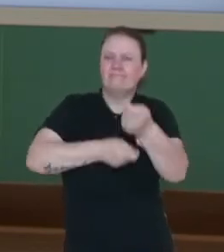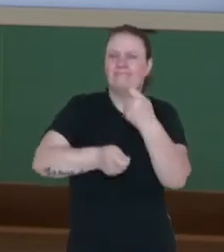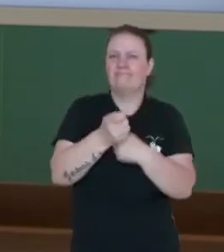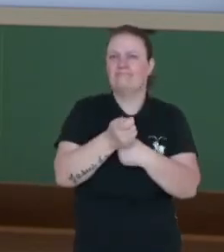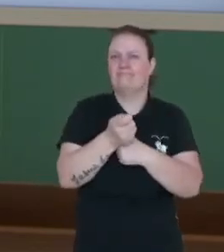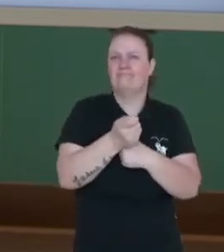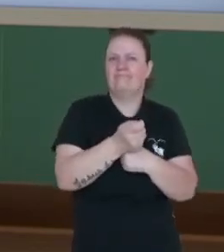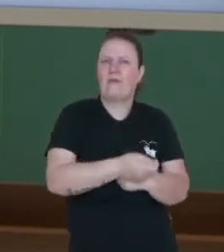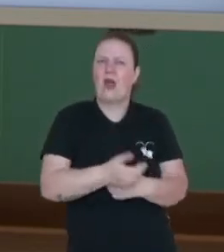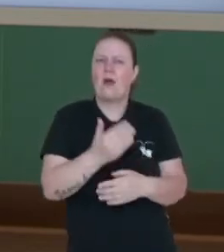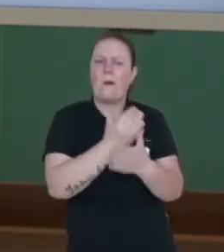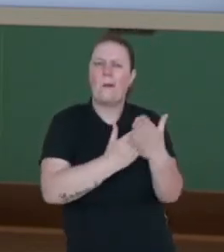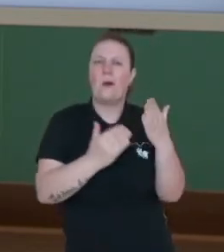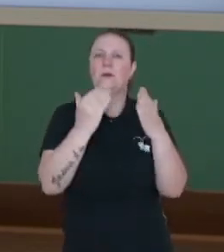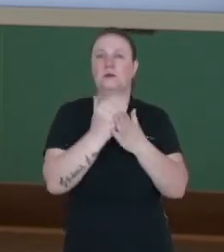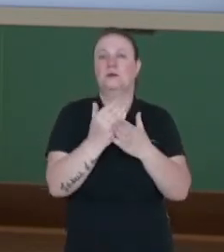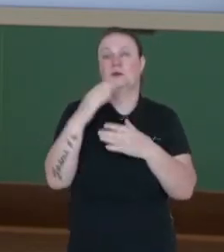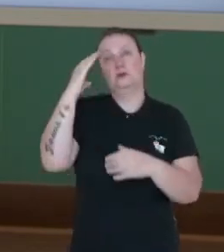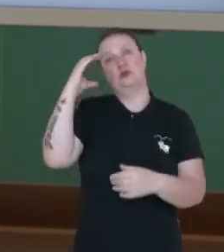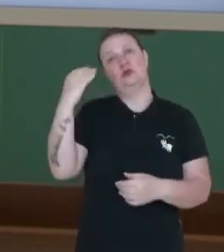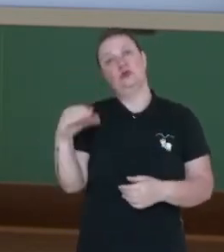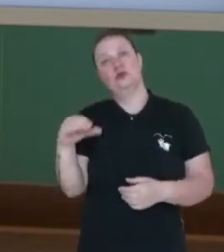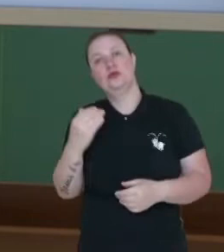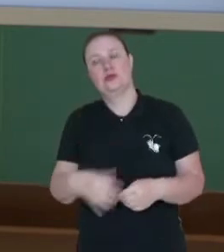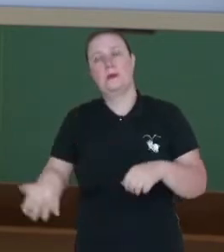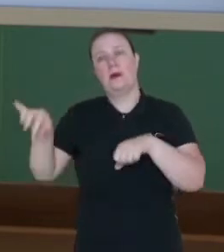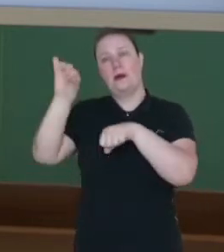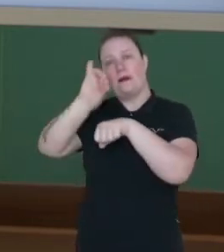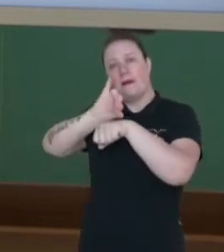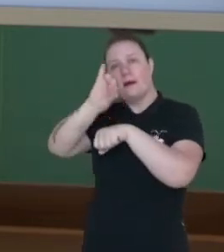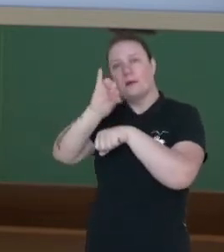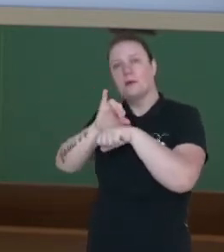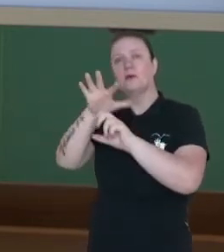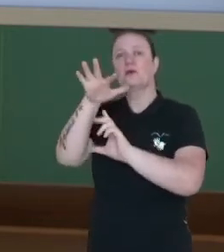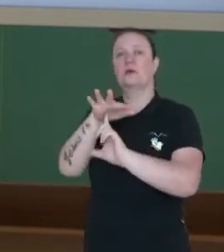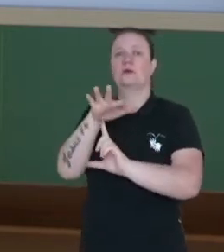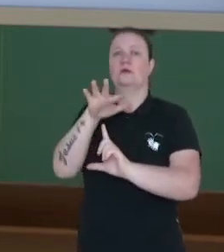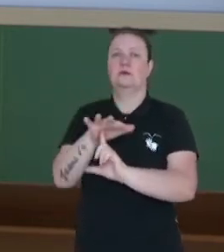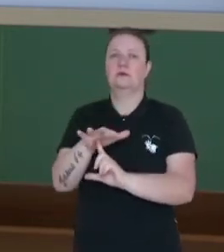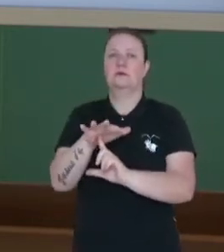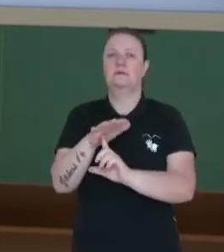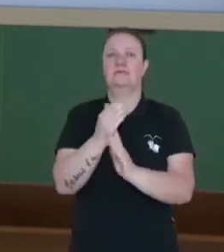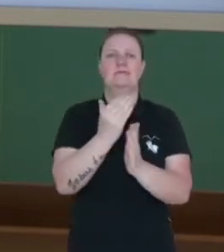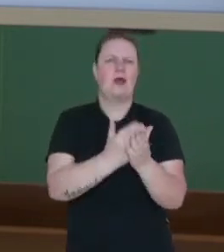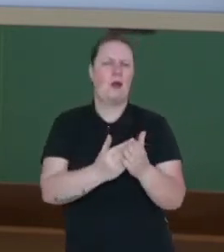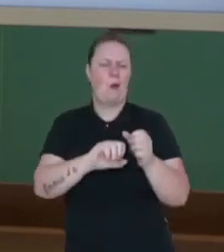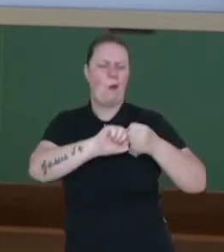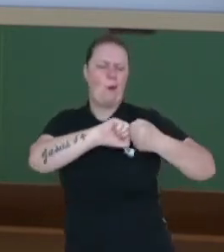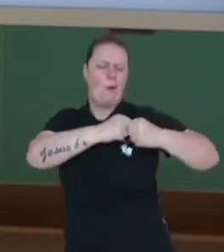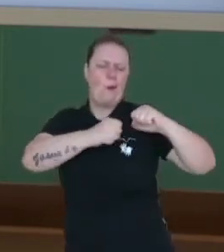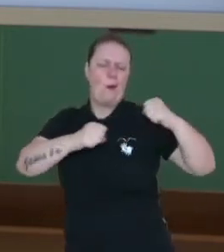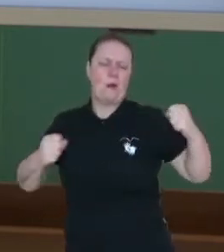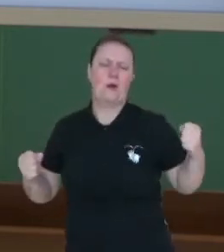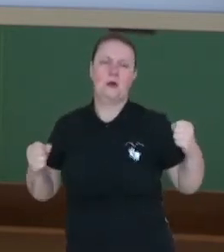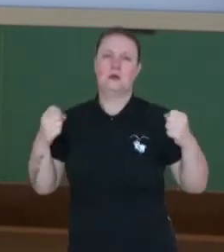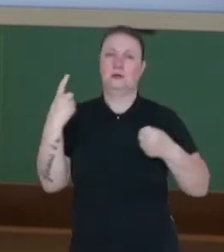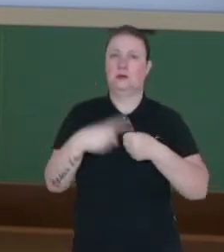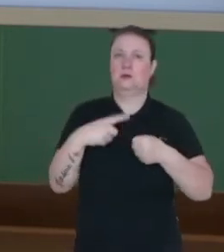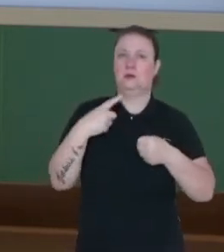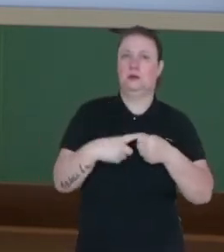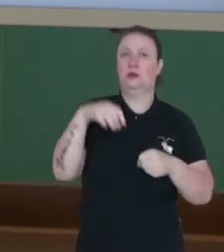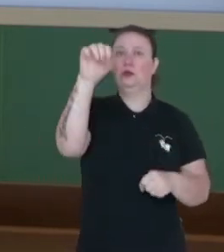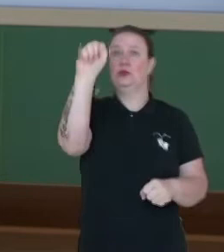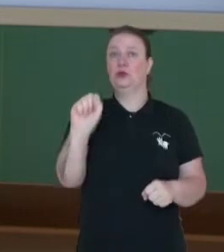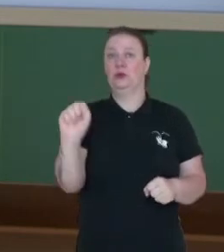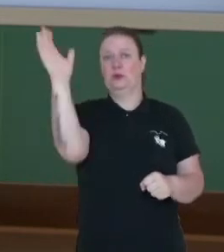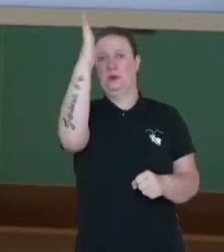de habitantes. Curitiba, capital do estado do Paraná, é a maior cidade do sul do Brasil, Curitiba sendo a